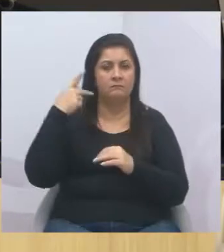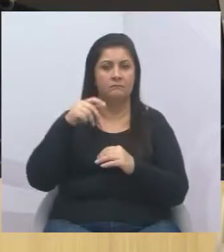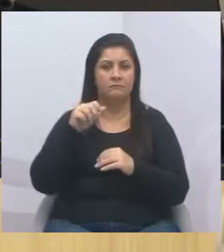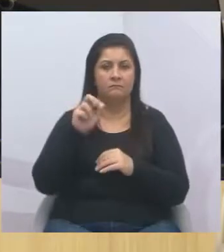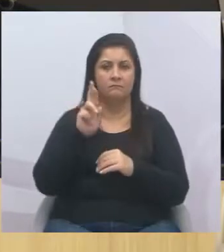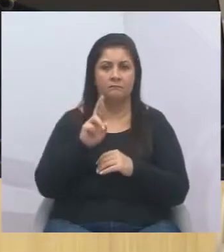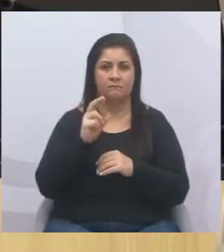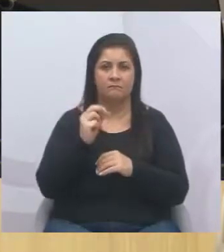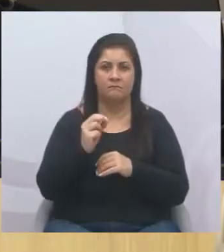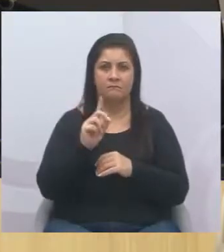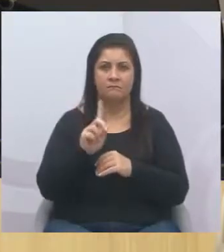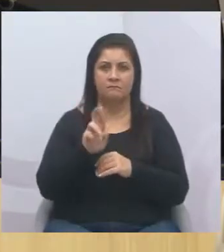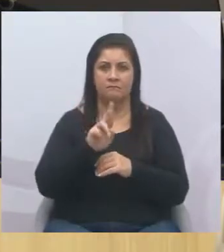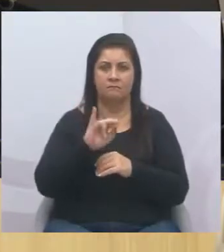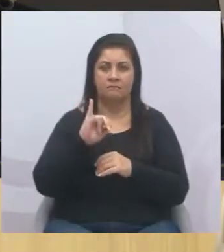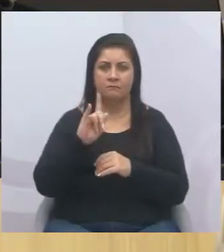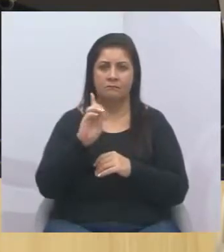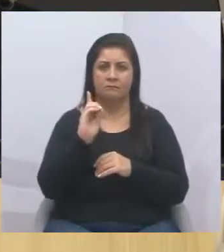Dr. Rodrigo Salomão.